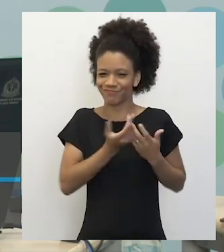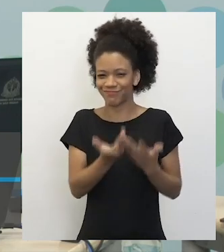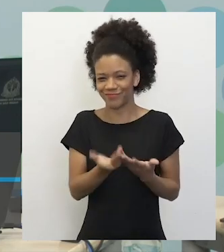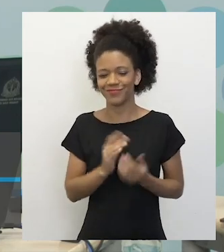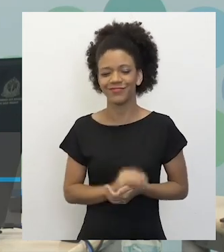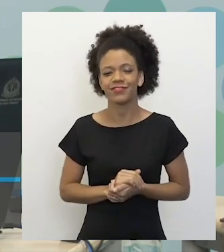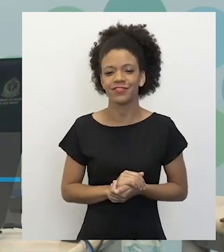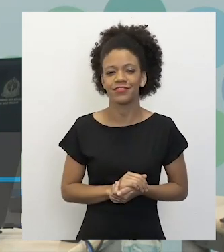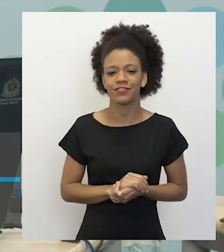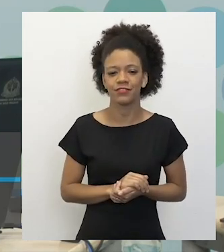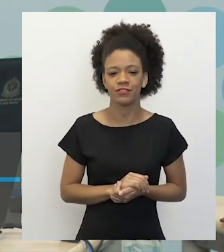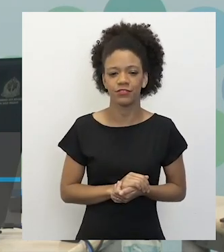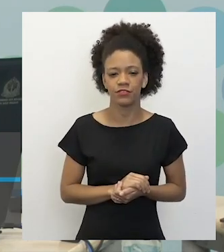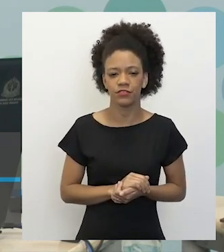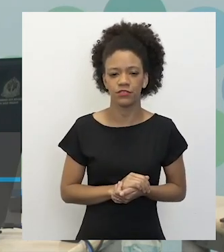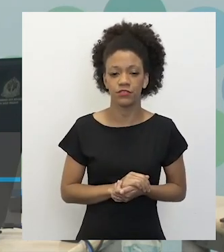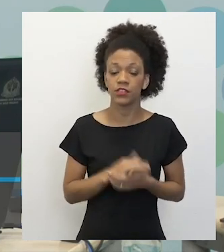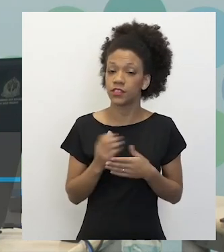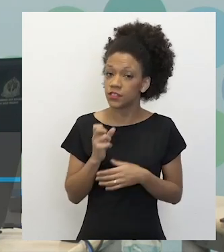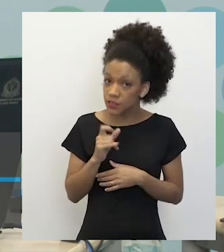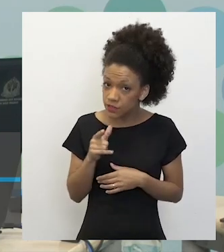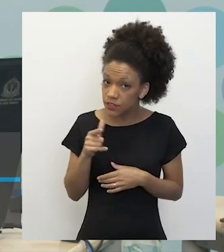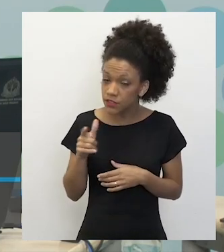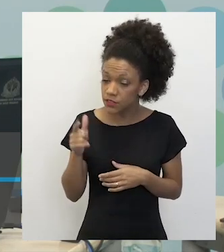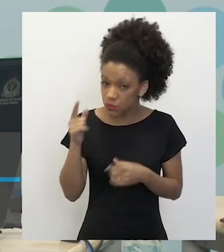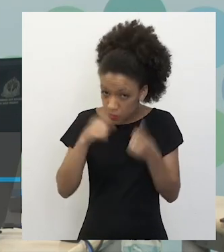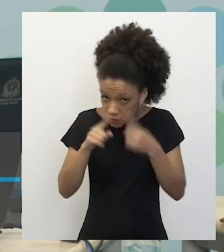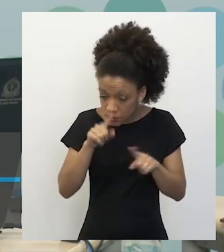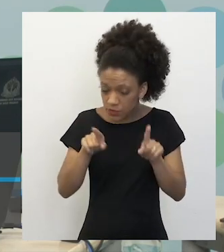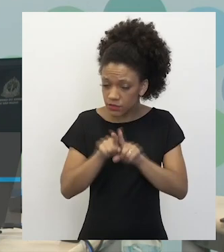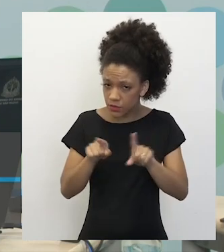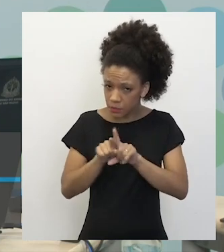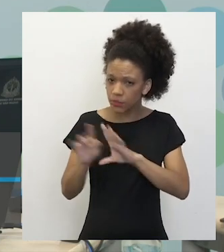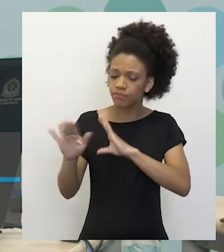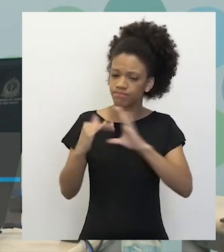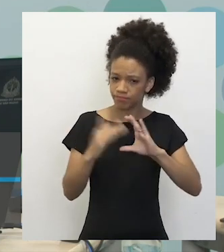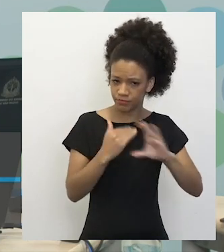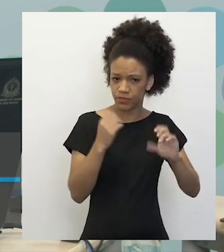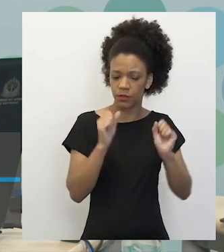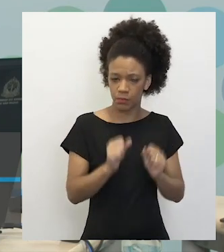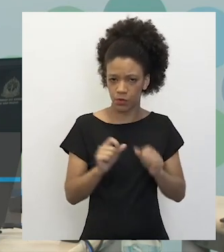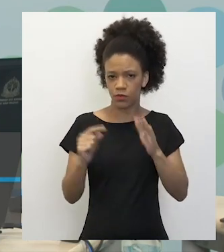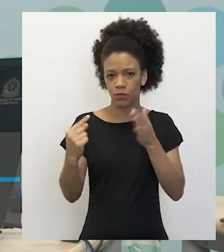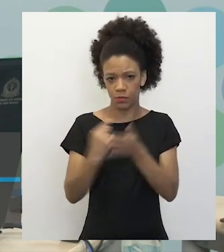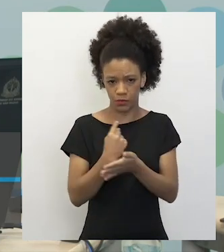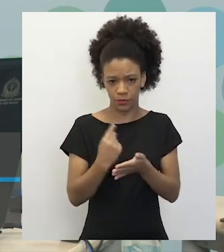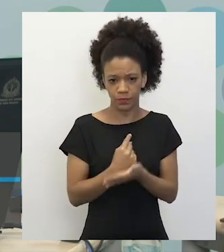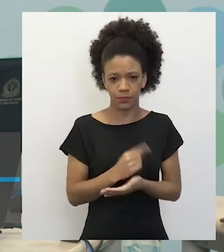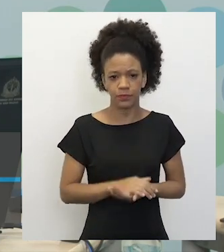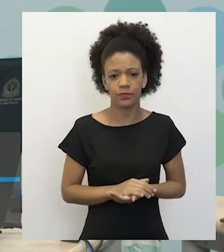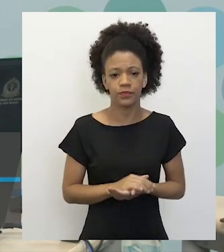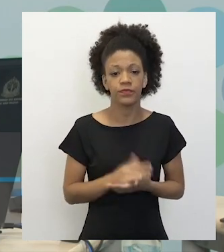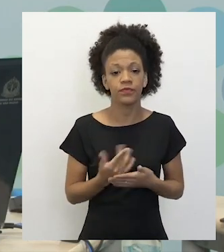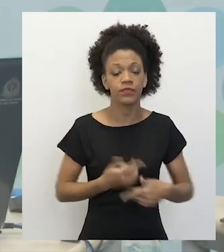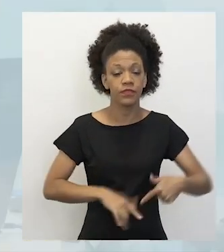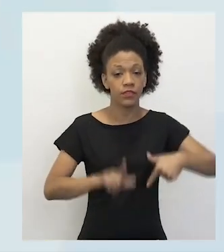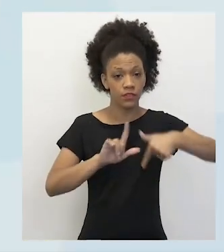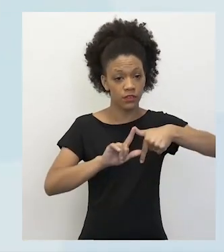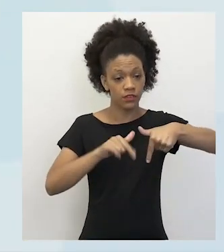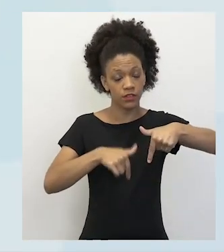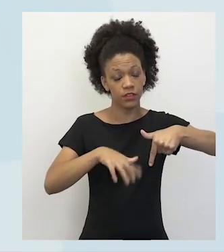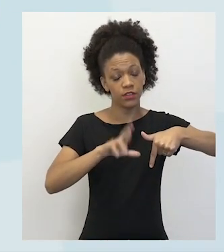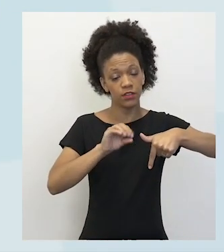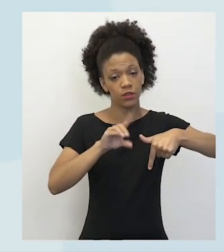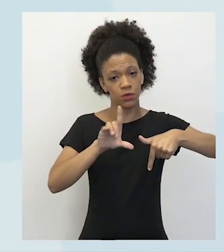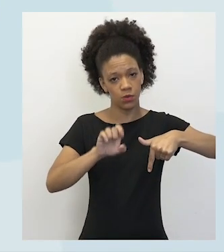gente? E se vocês tiverem alguma dúvida também, podem nos perguntar, tá? E respondam agora o que vocês